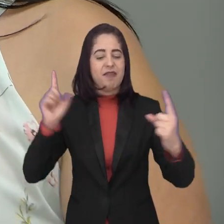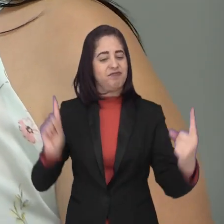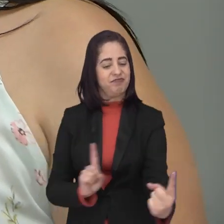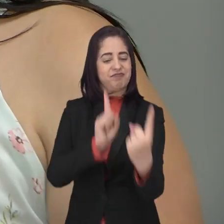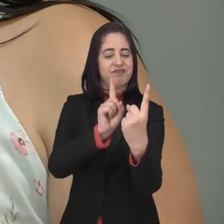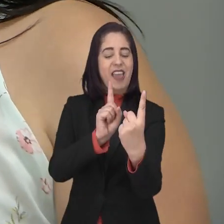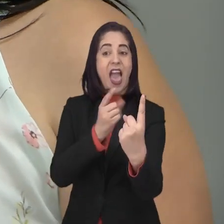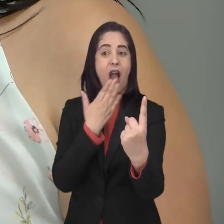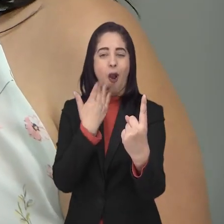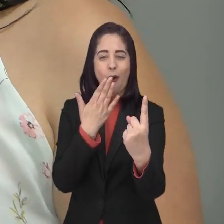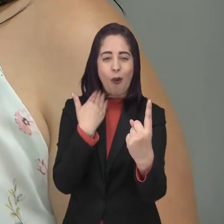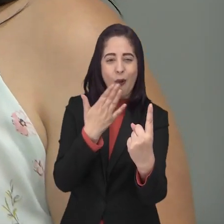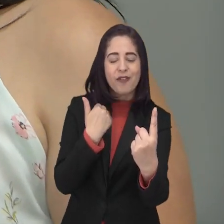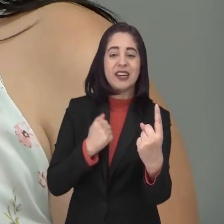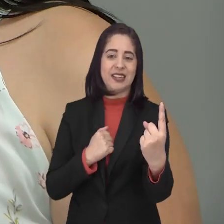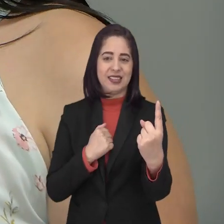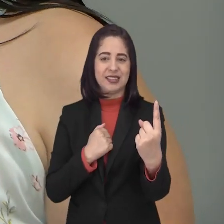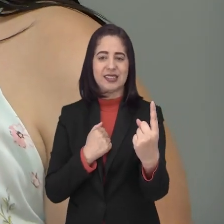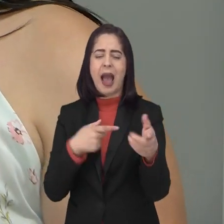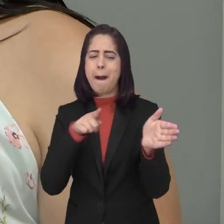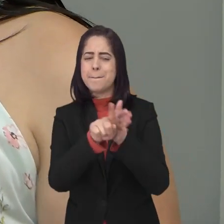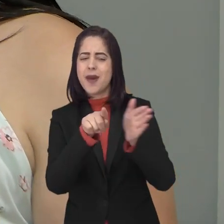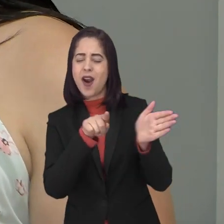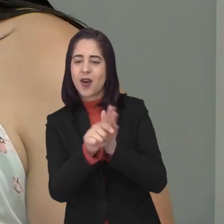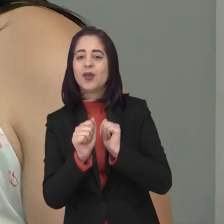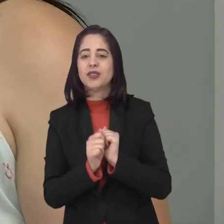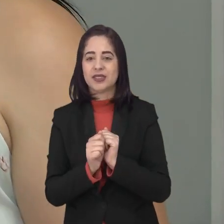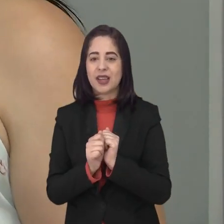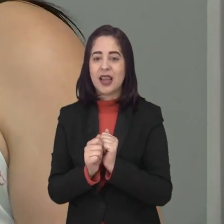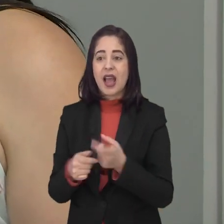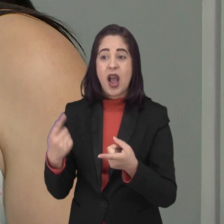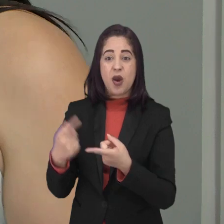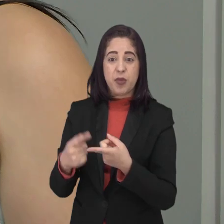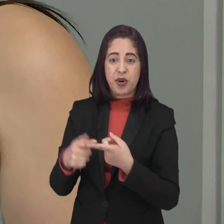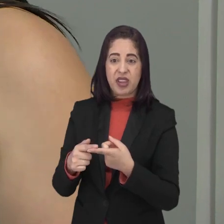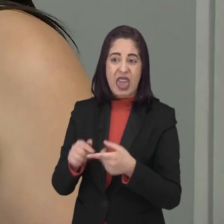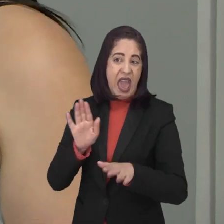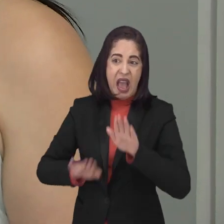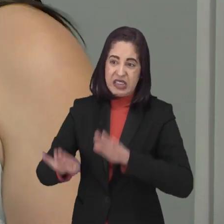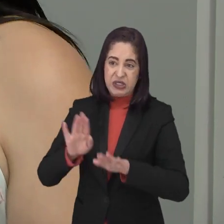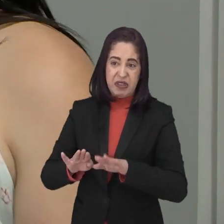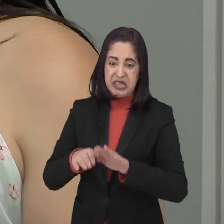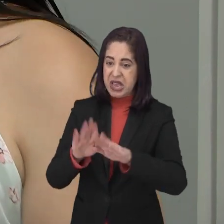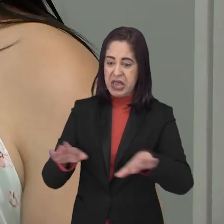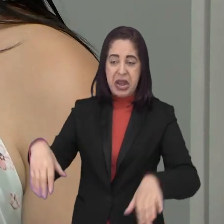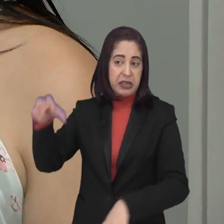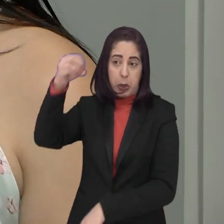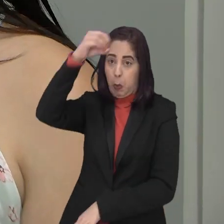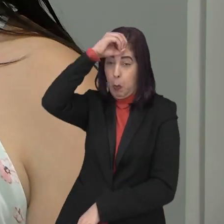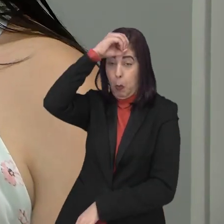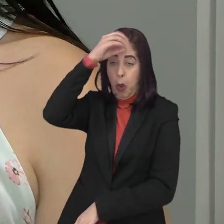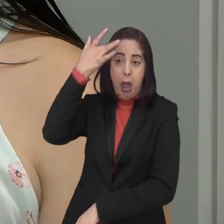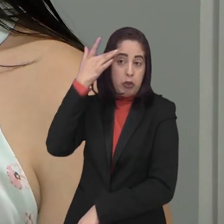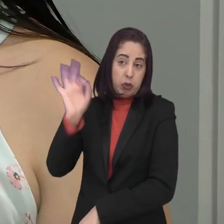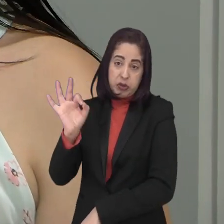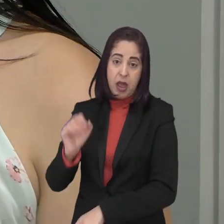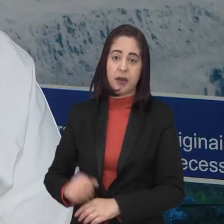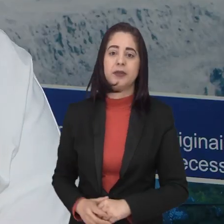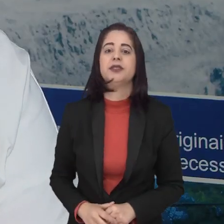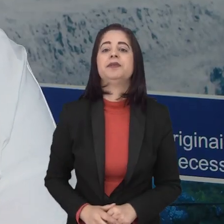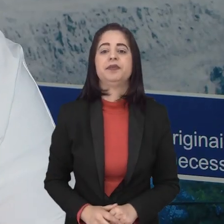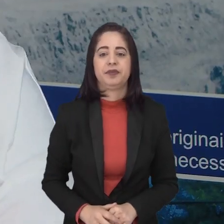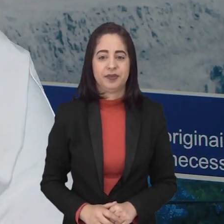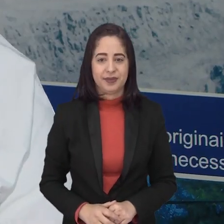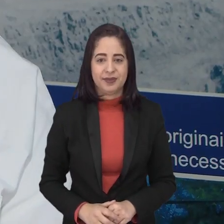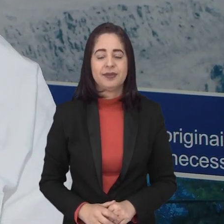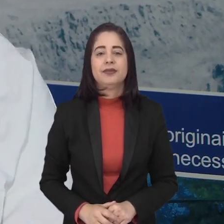vereador, poder saber como que funciona, qual é o nosso espaço, porque eles passam por aqui, eles não têm noção de qual é esse espaço, qual é a importância dele.